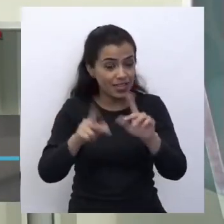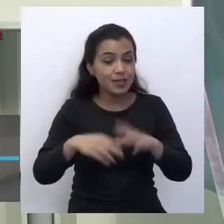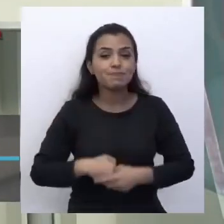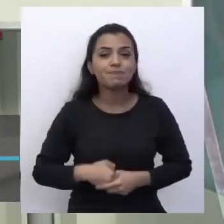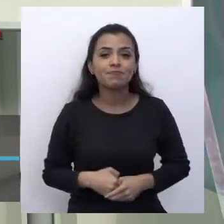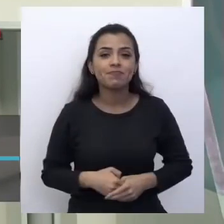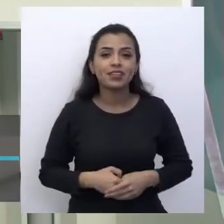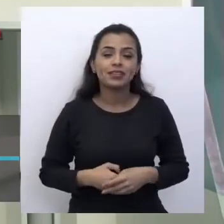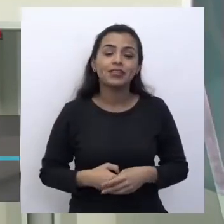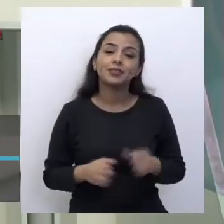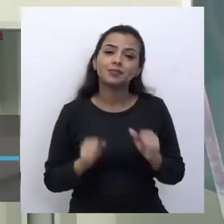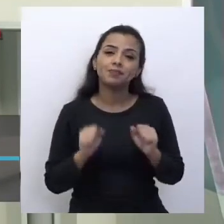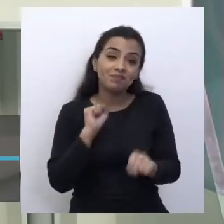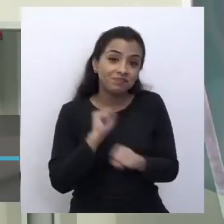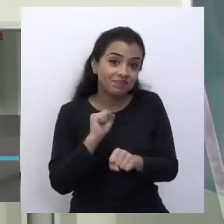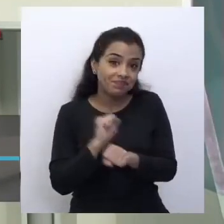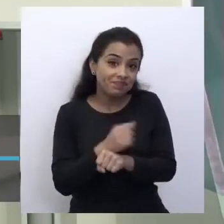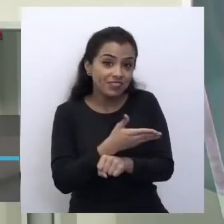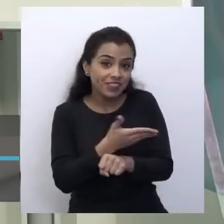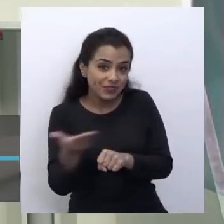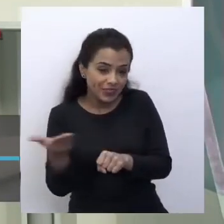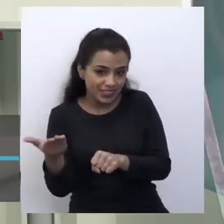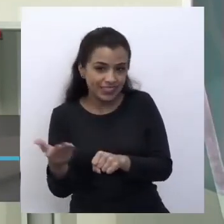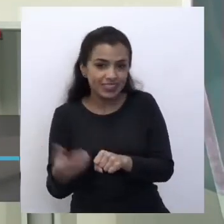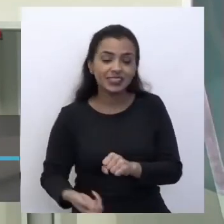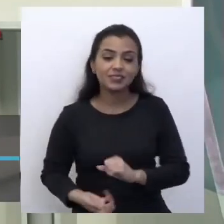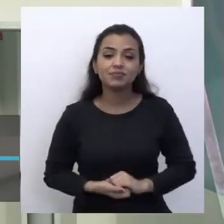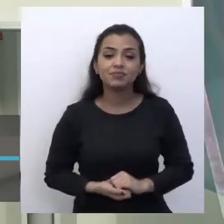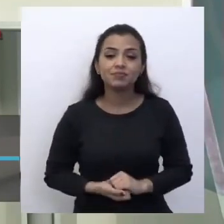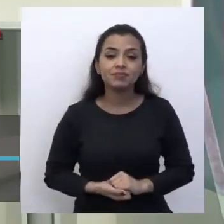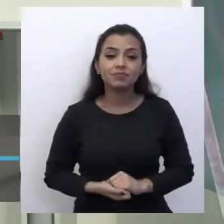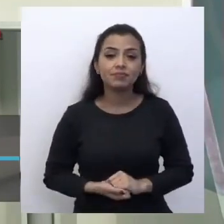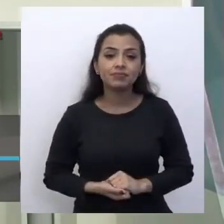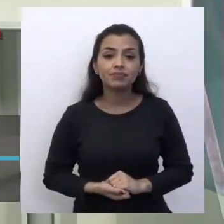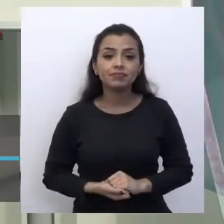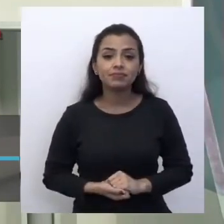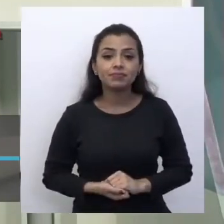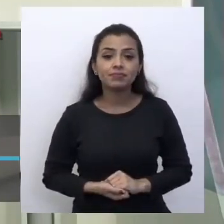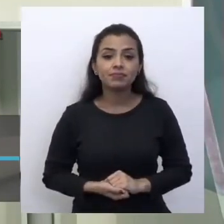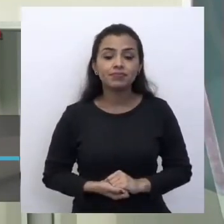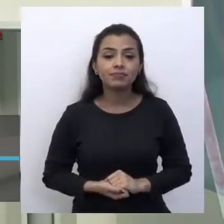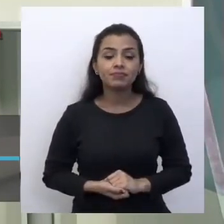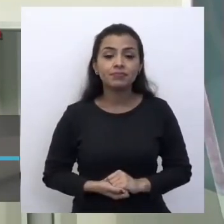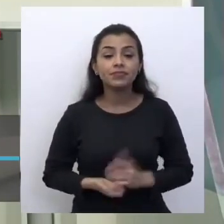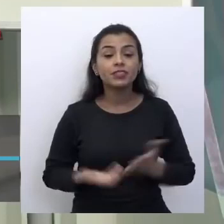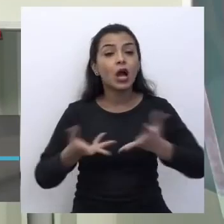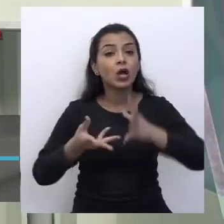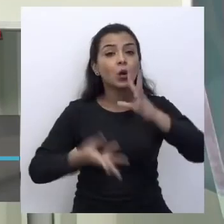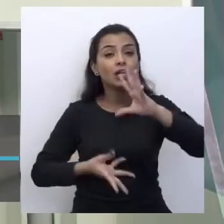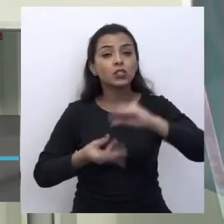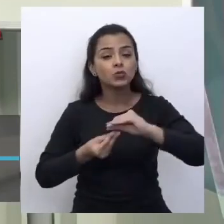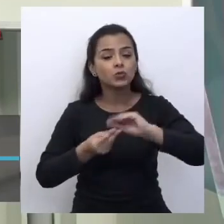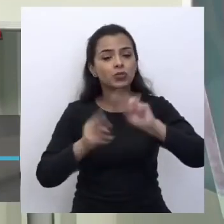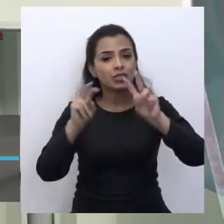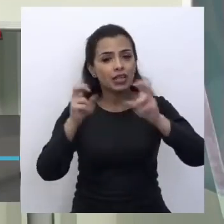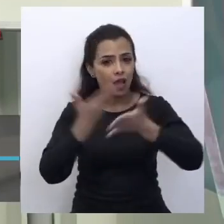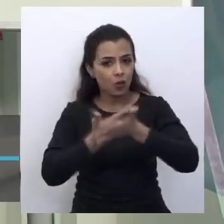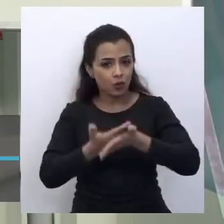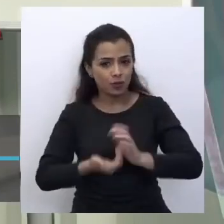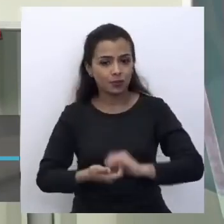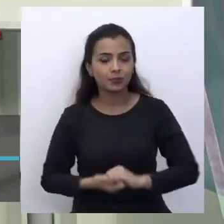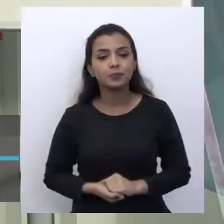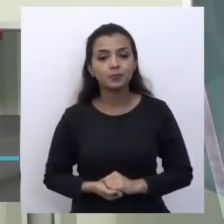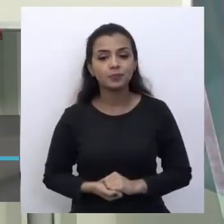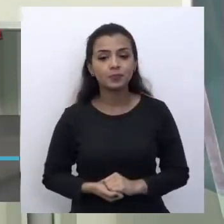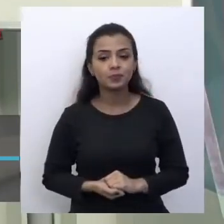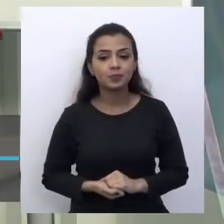nós ficamos aguardando as imagens de vocês. Vamos retomar o que a gente aprendeu hoje, turma? Que nossa aula já está